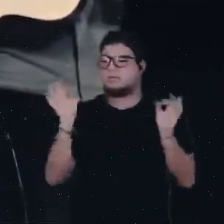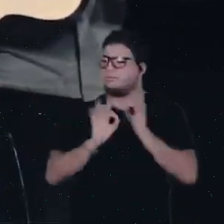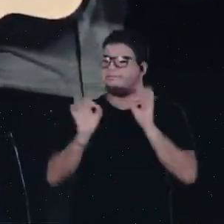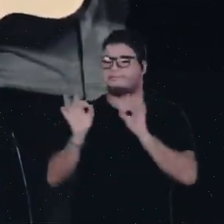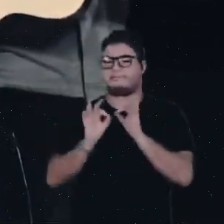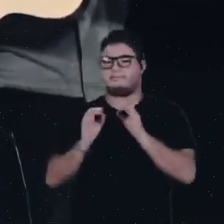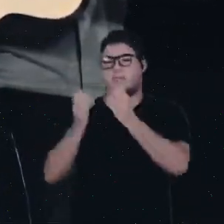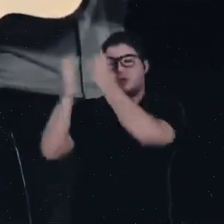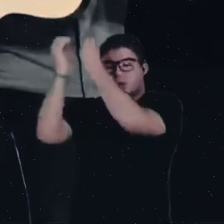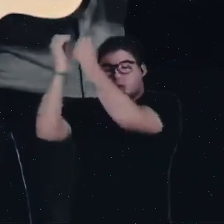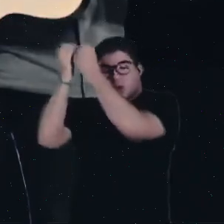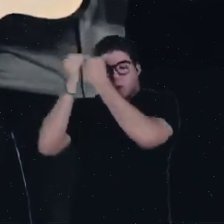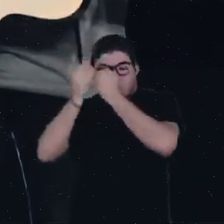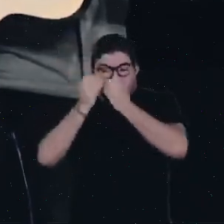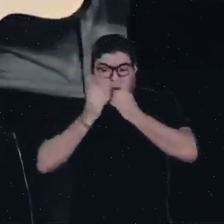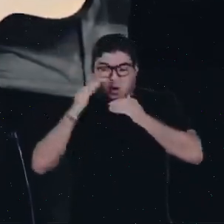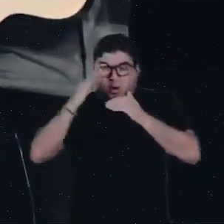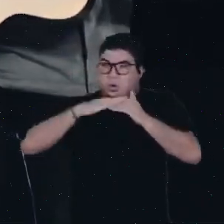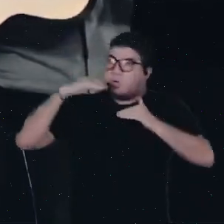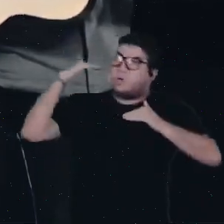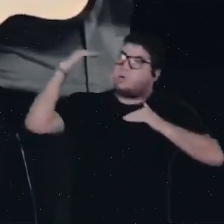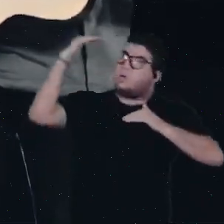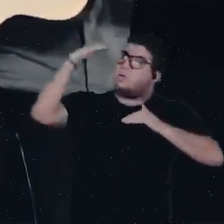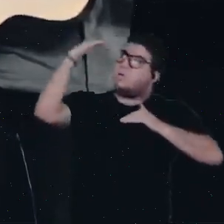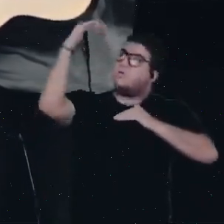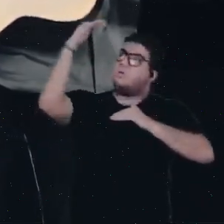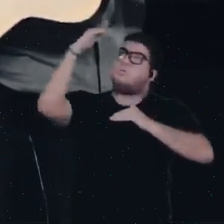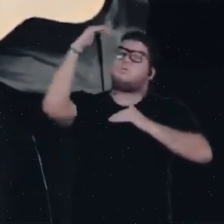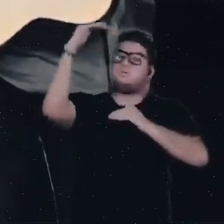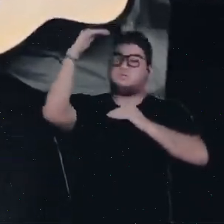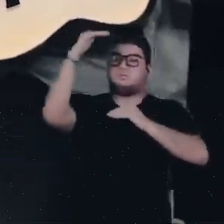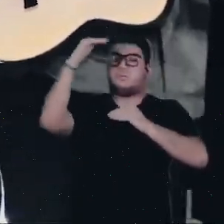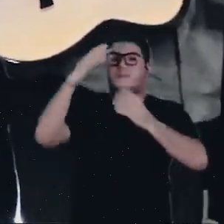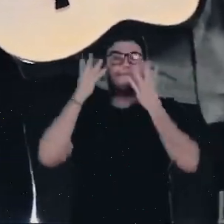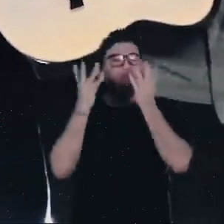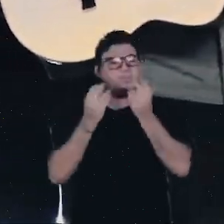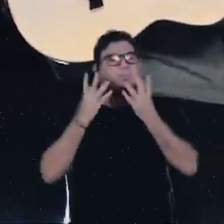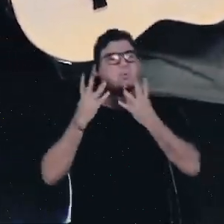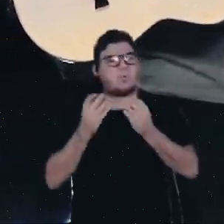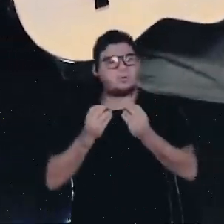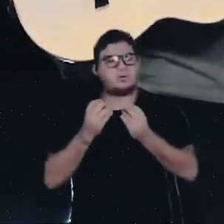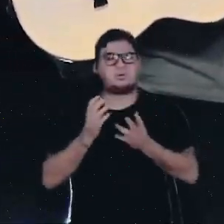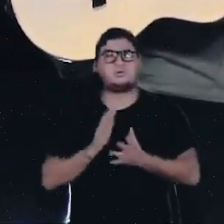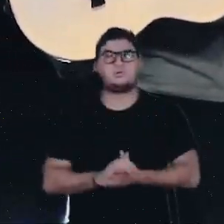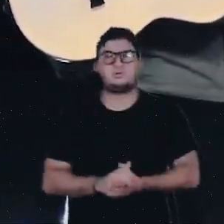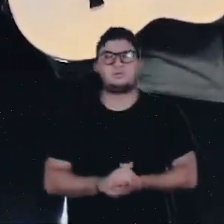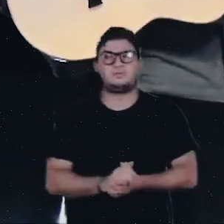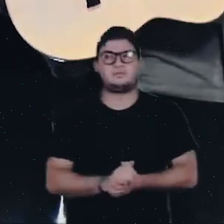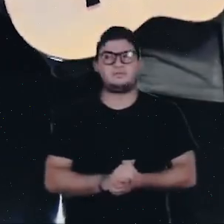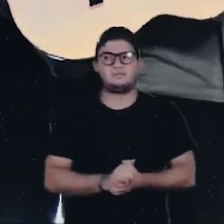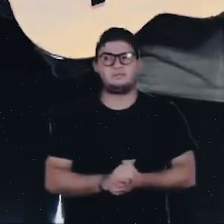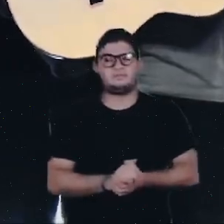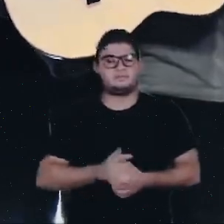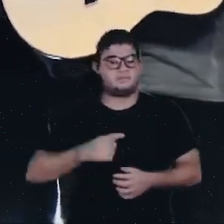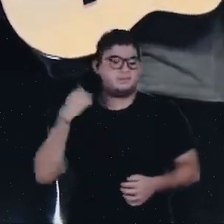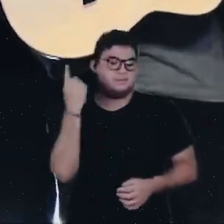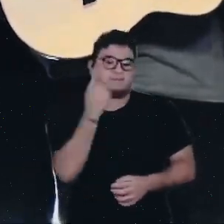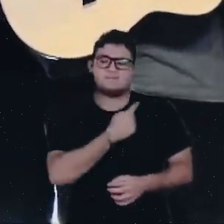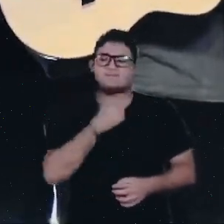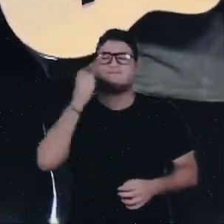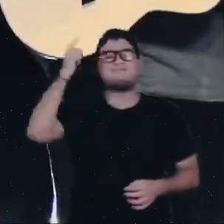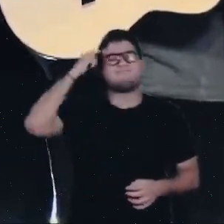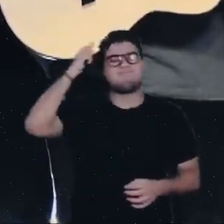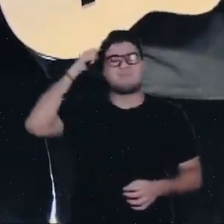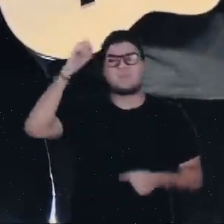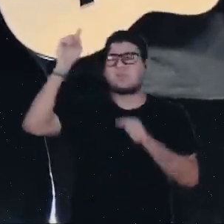de algo que é muito maior do que a gente pode medir ou pensar. Porque quando a gente pensa no